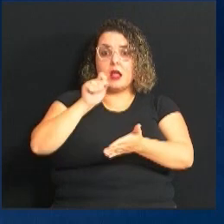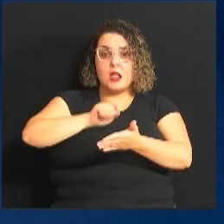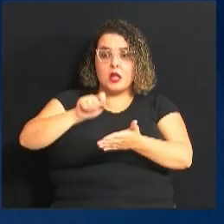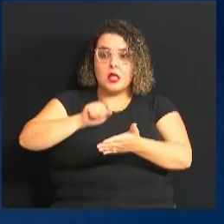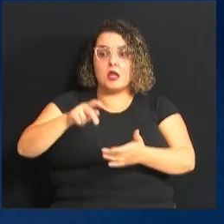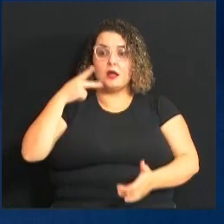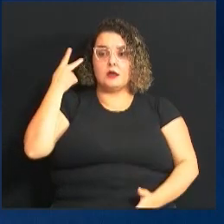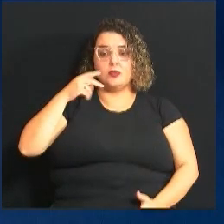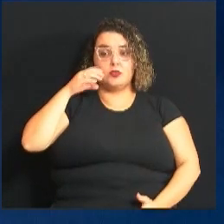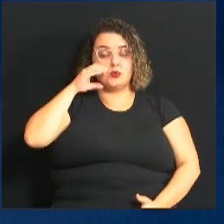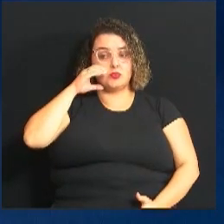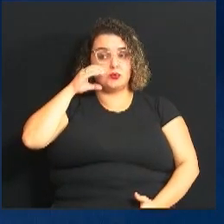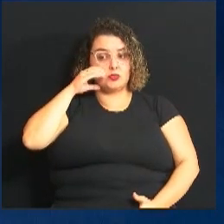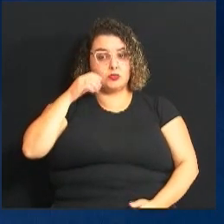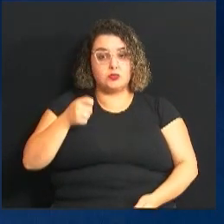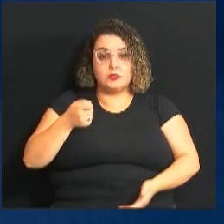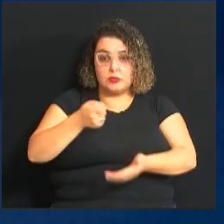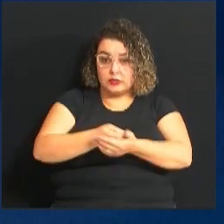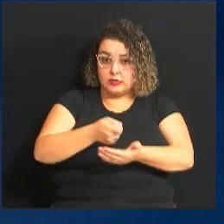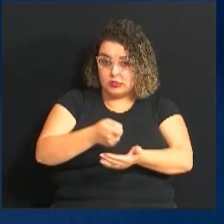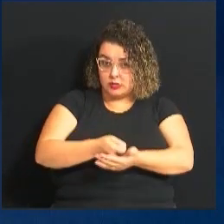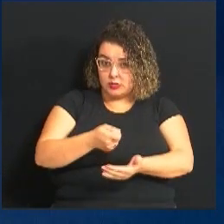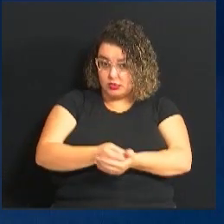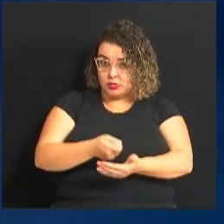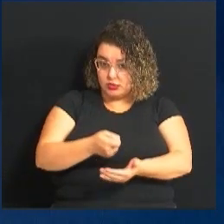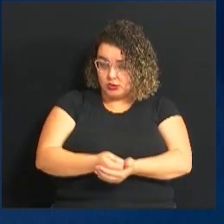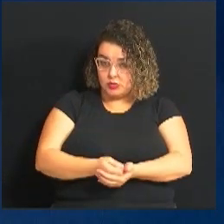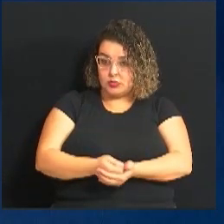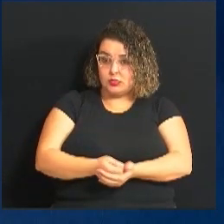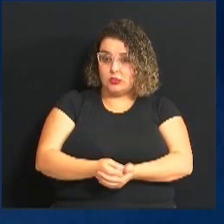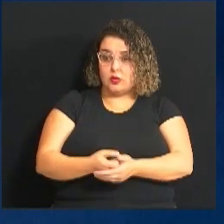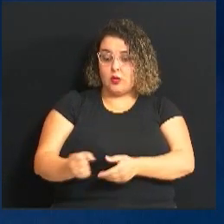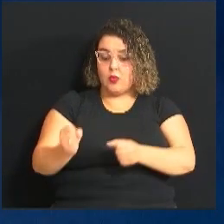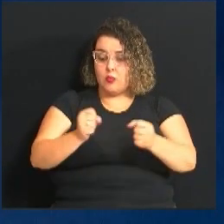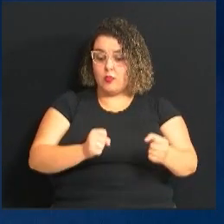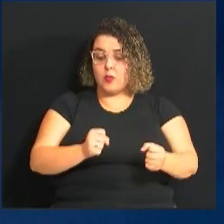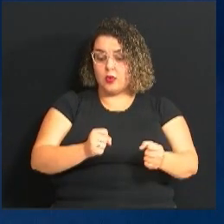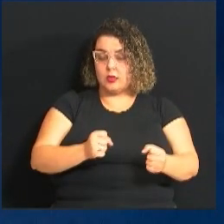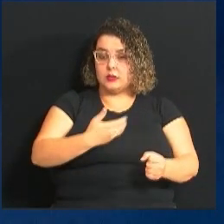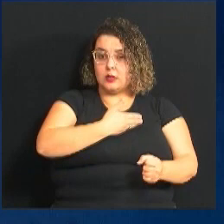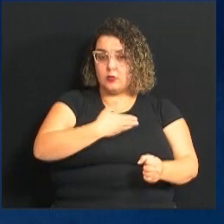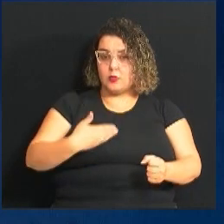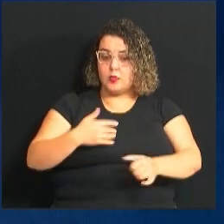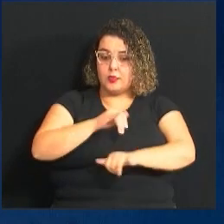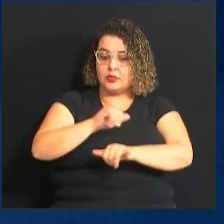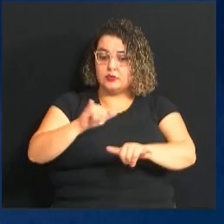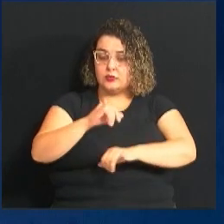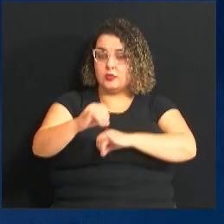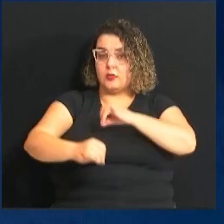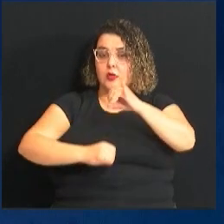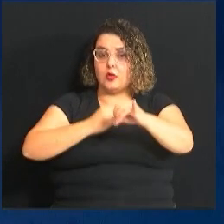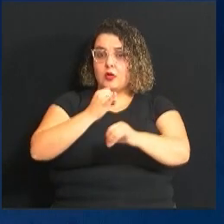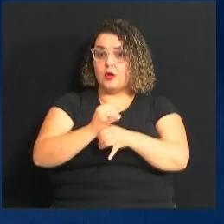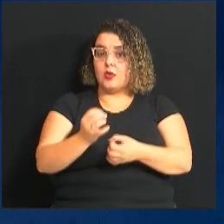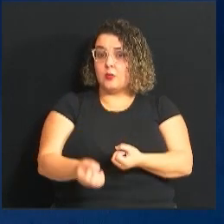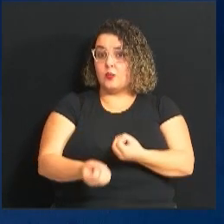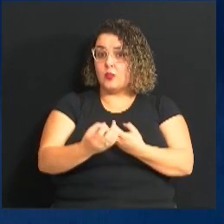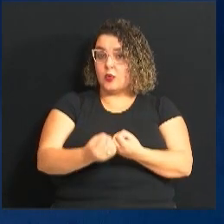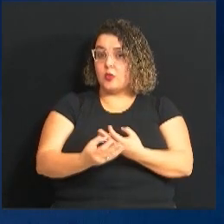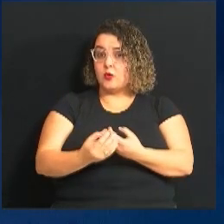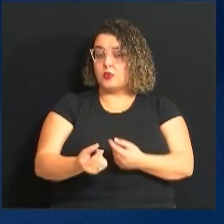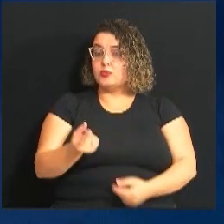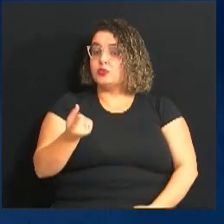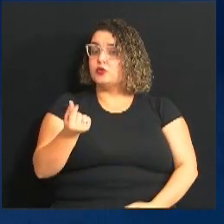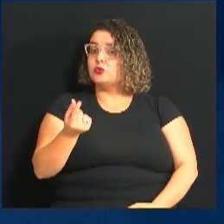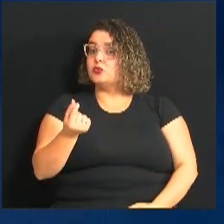Luiz Cirilo que exige que seja obrigatório o poder público divulgar pela internet informações sobre os valores